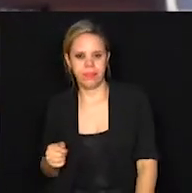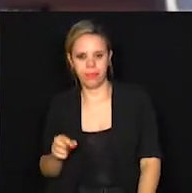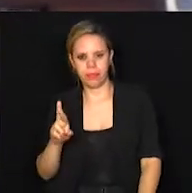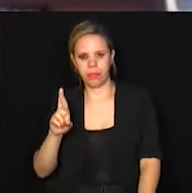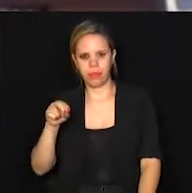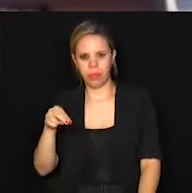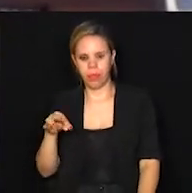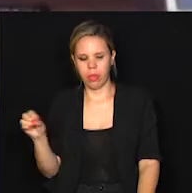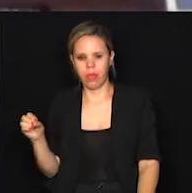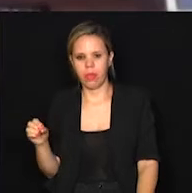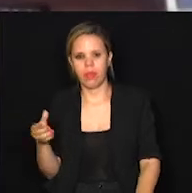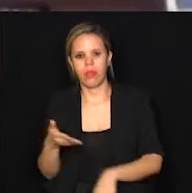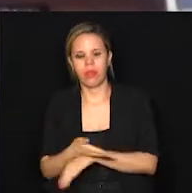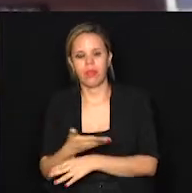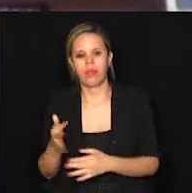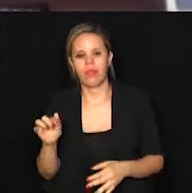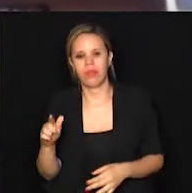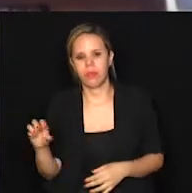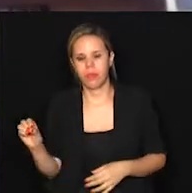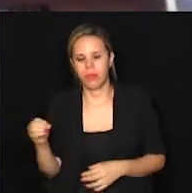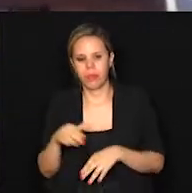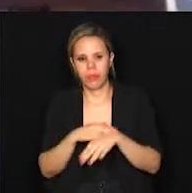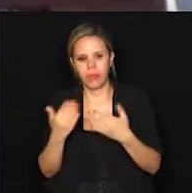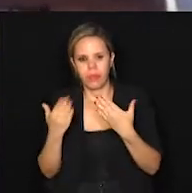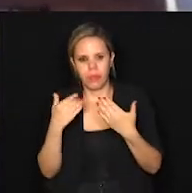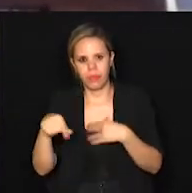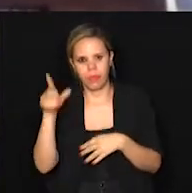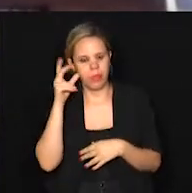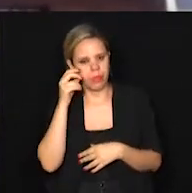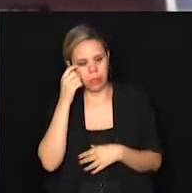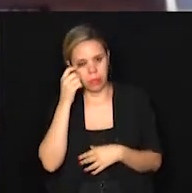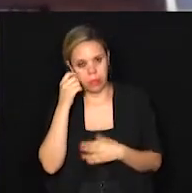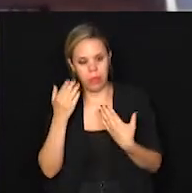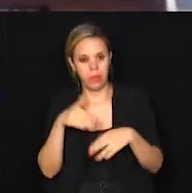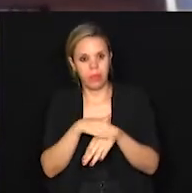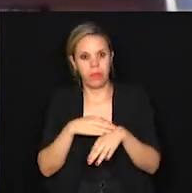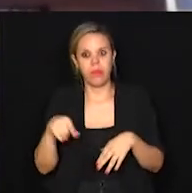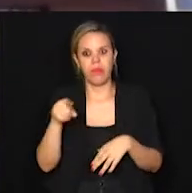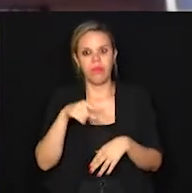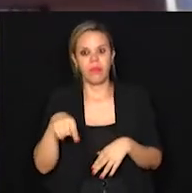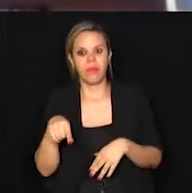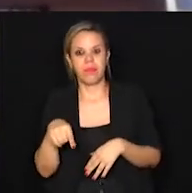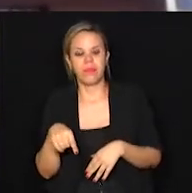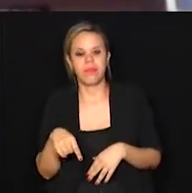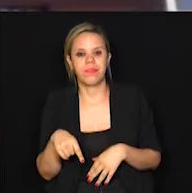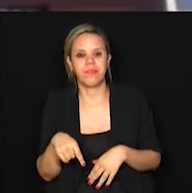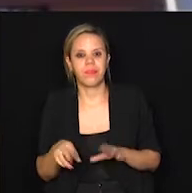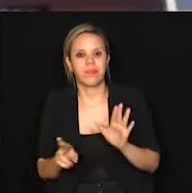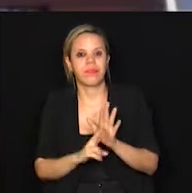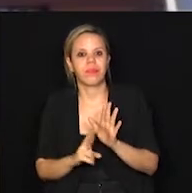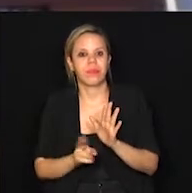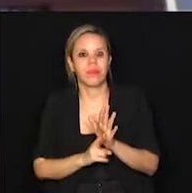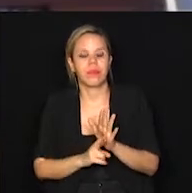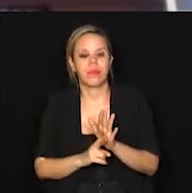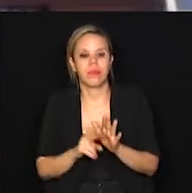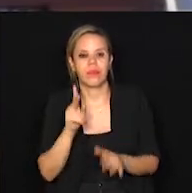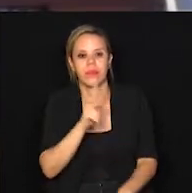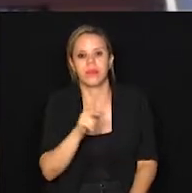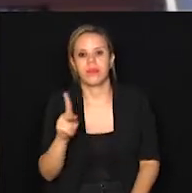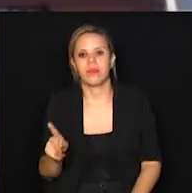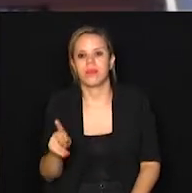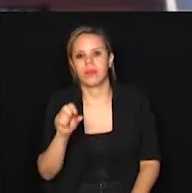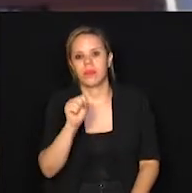Renato e o Fábio que entrou agora. E bom conversar com vocês, bom ouvi-los, bater esse papo aí. Como representante dos professores de